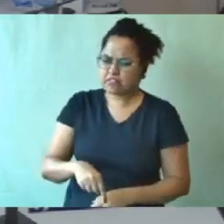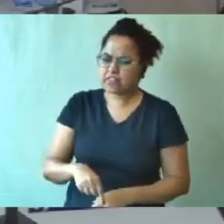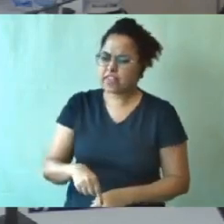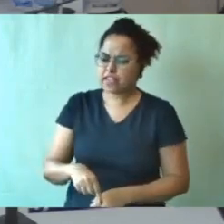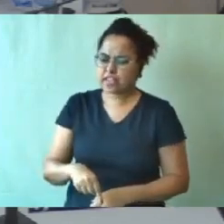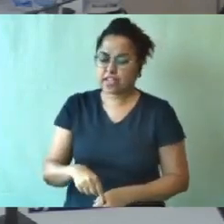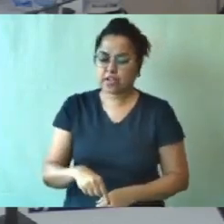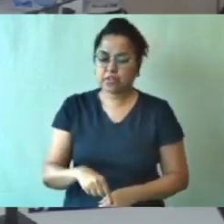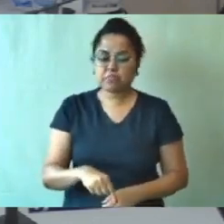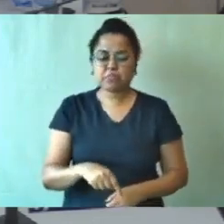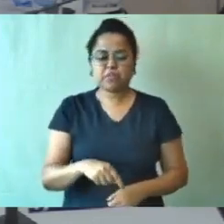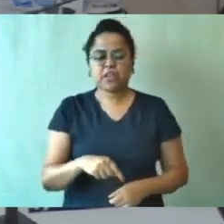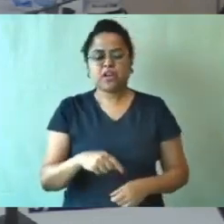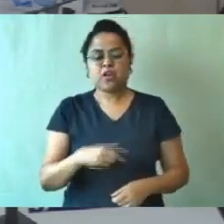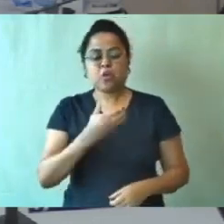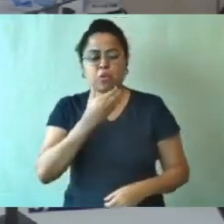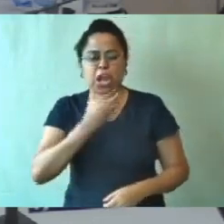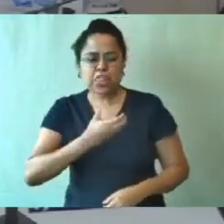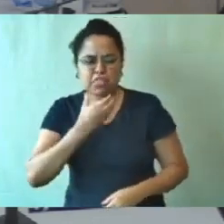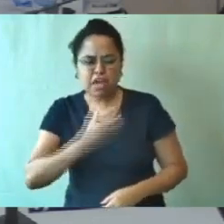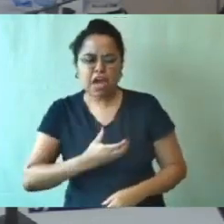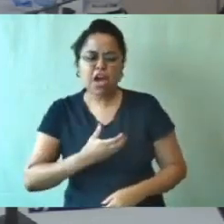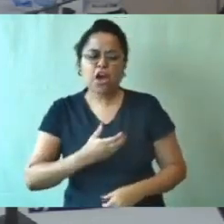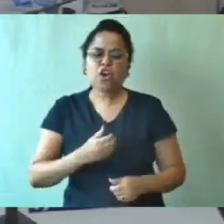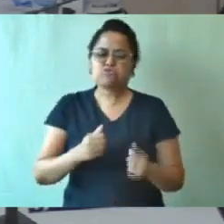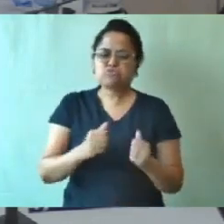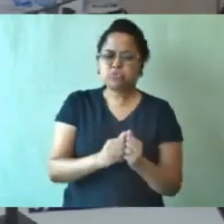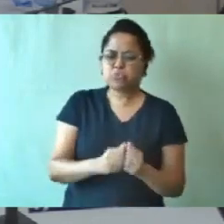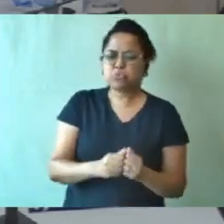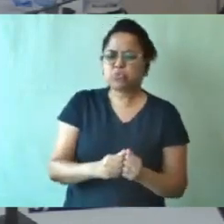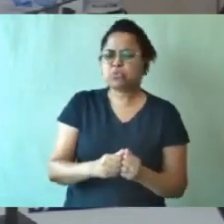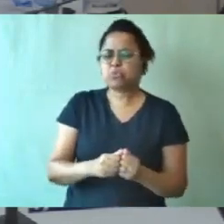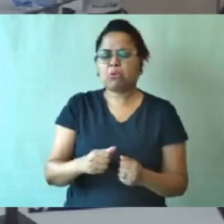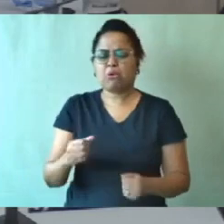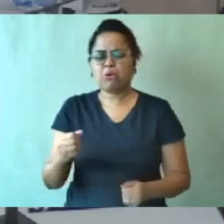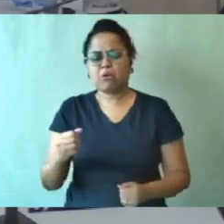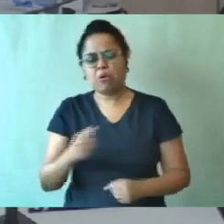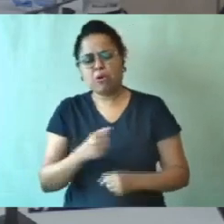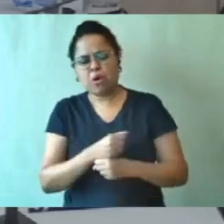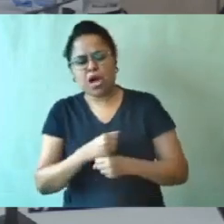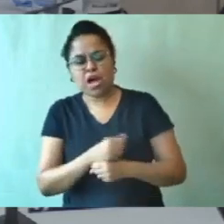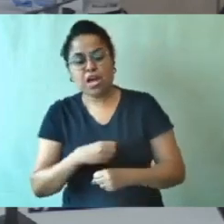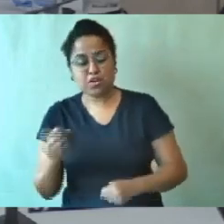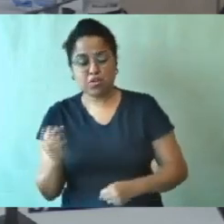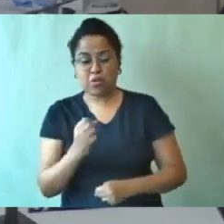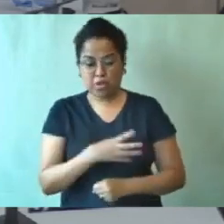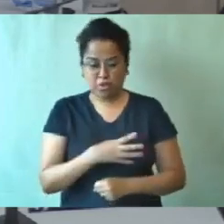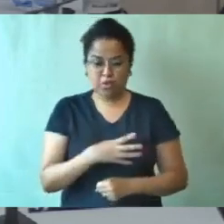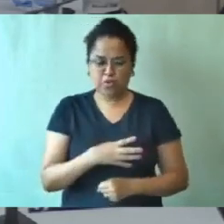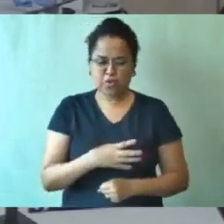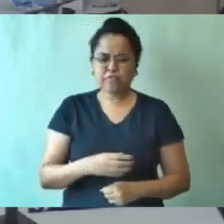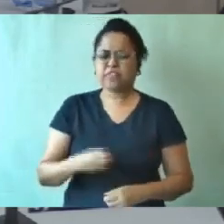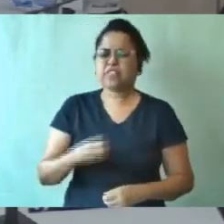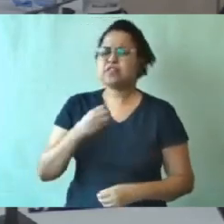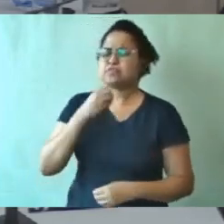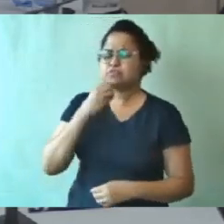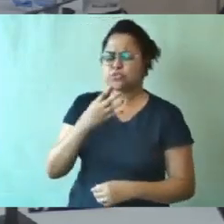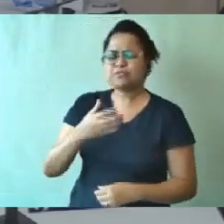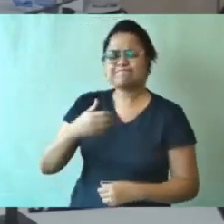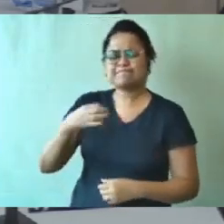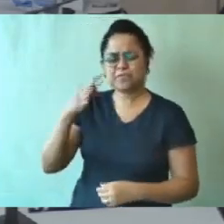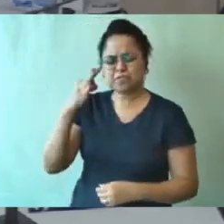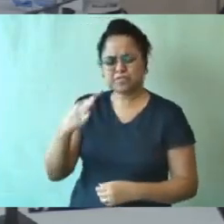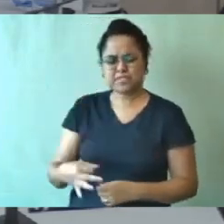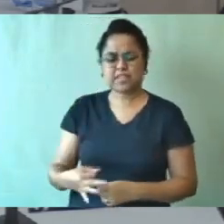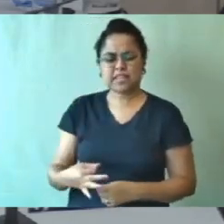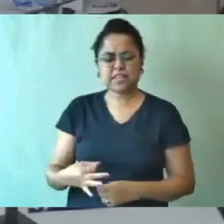com Réveillon. É uma semana que às vezes já fica mais complicada naturalmente, mas deu tudo certo. Então,